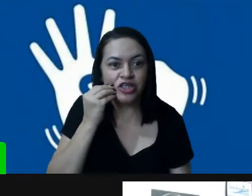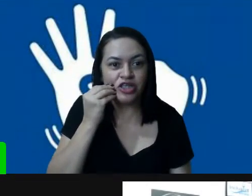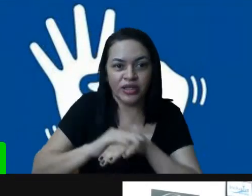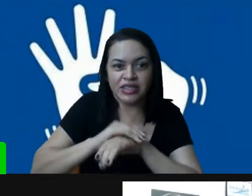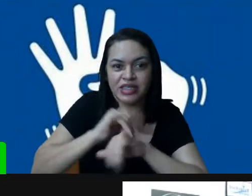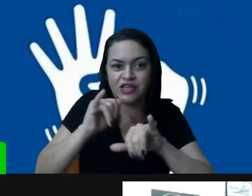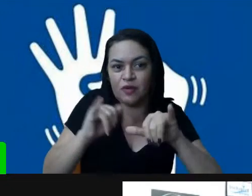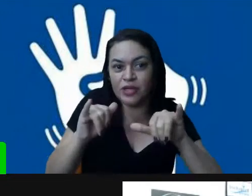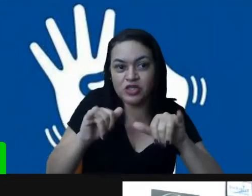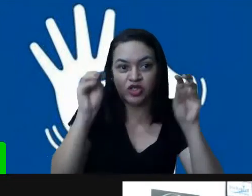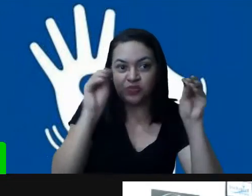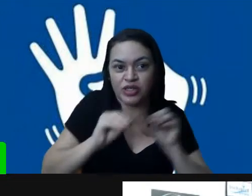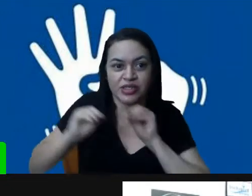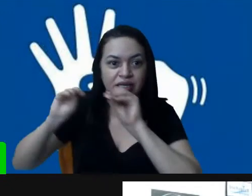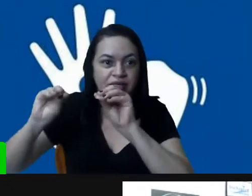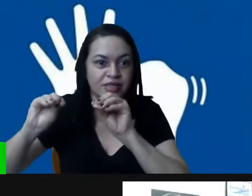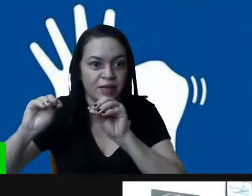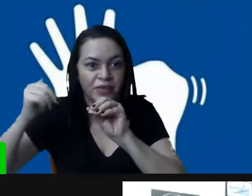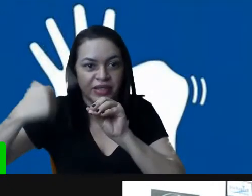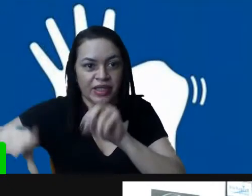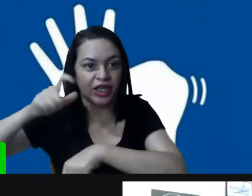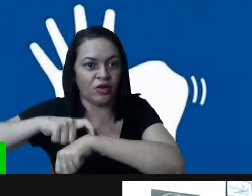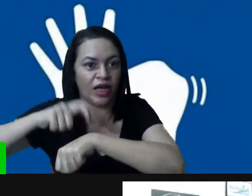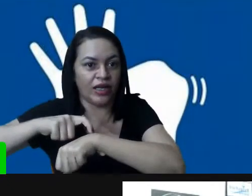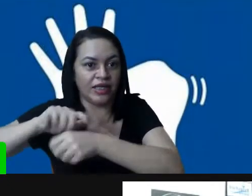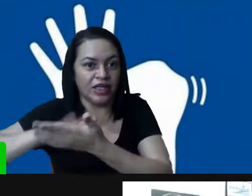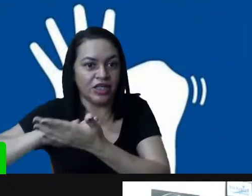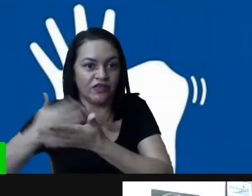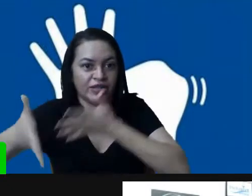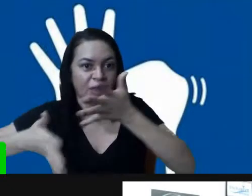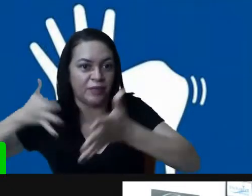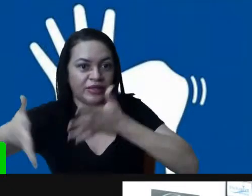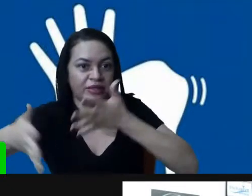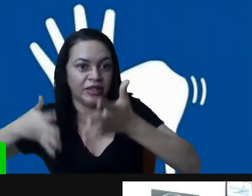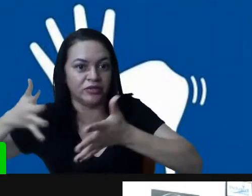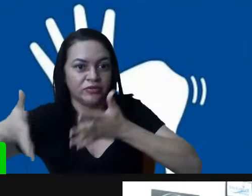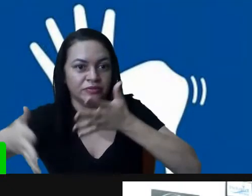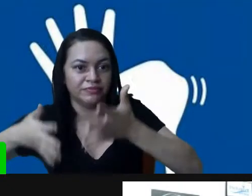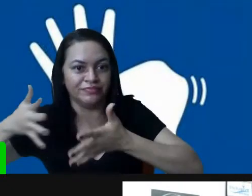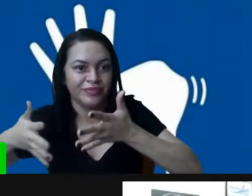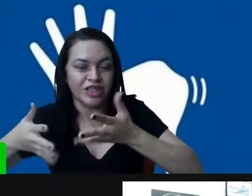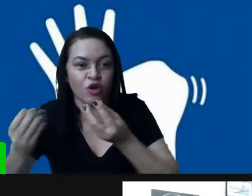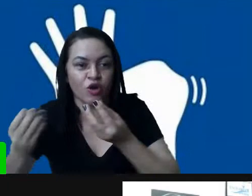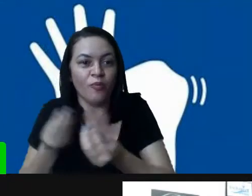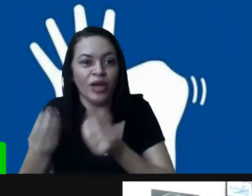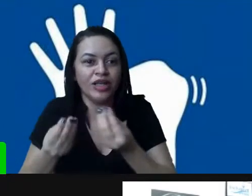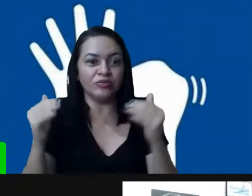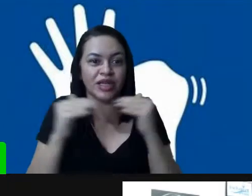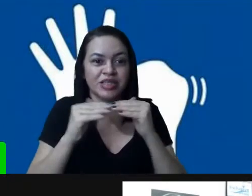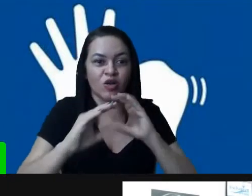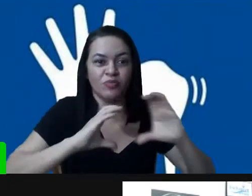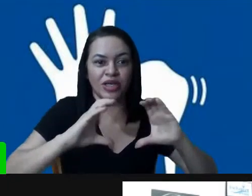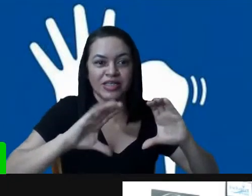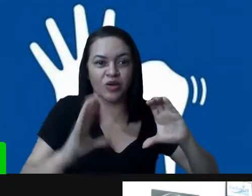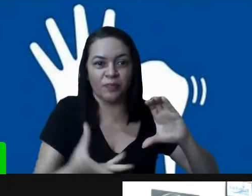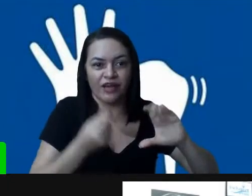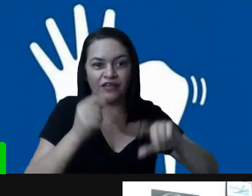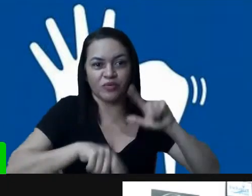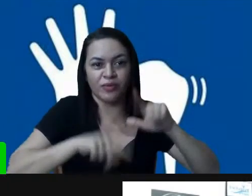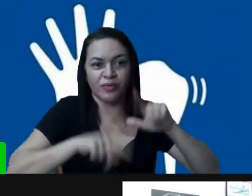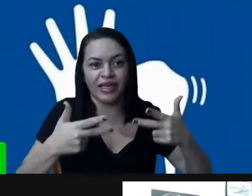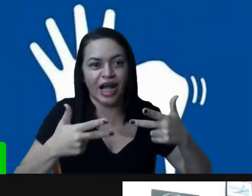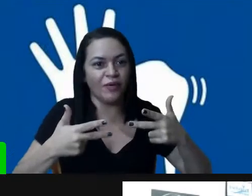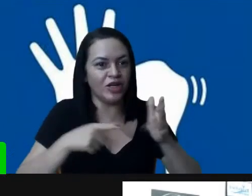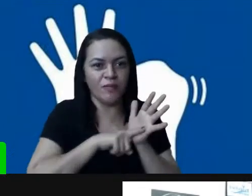obviamente, uma dessas informações pode ser que se repita naquele horário em que ele estiver interpretando. Então, como ele não tem essa comunicação